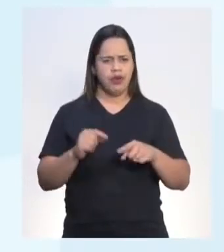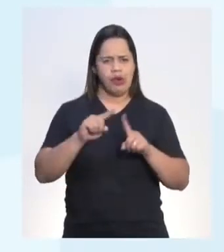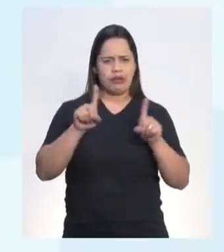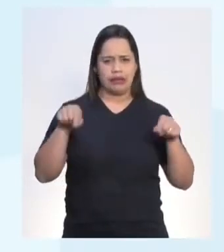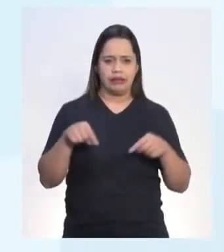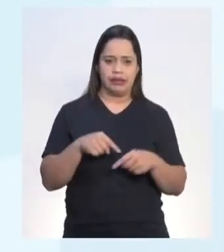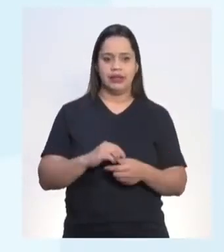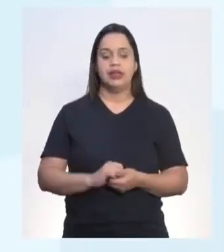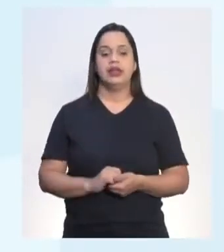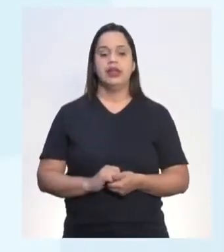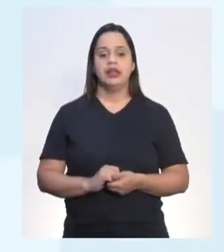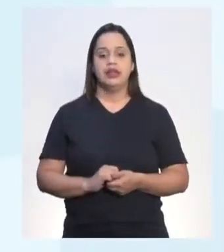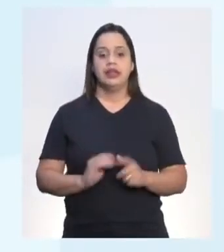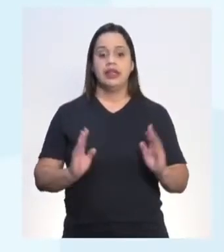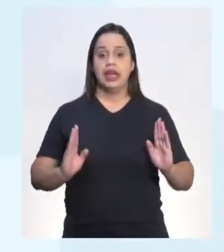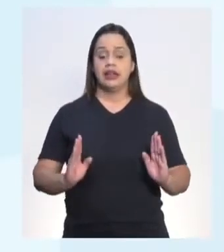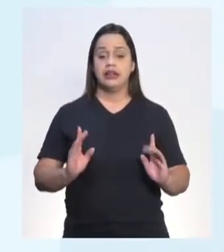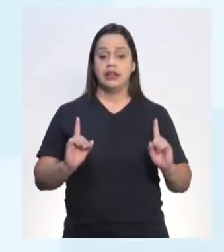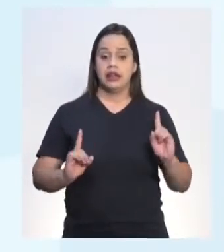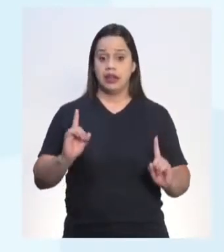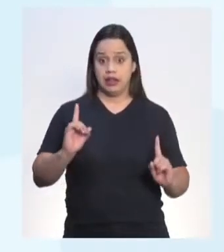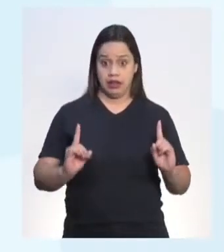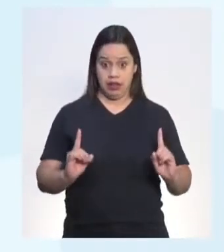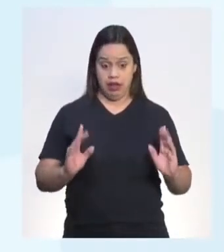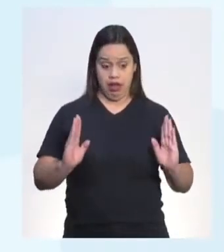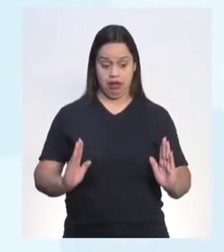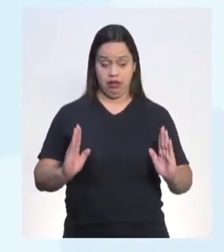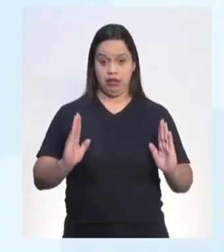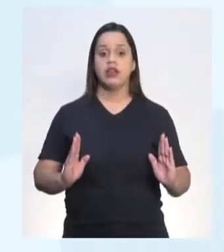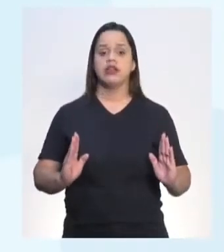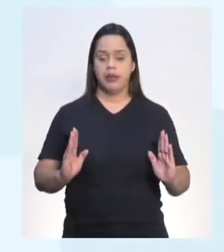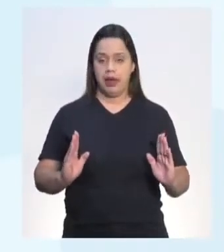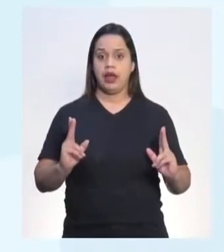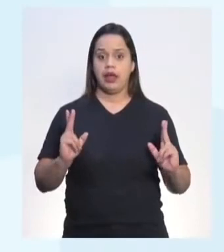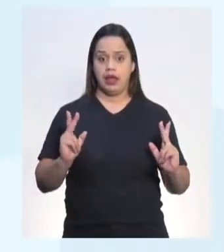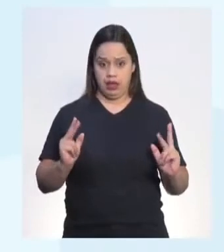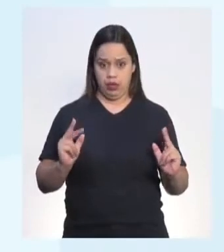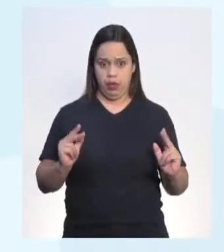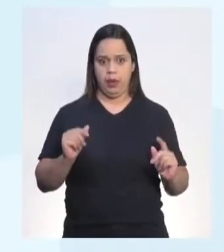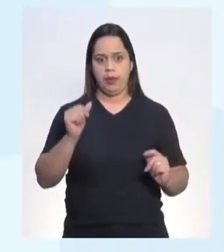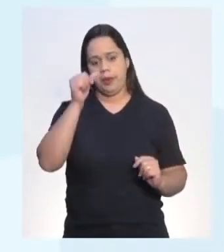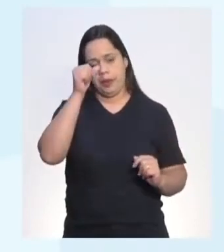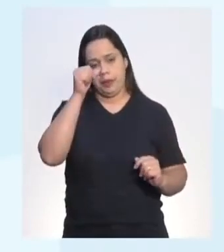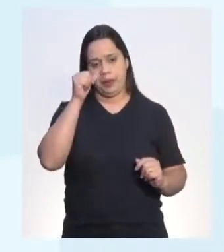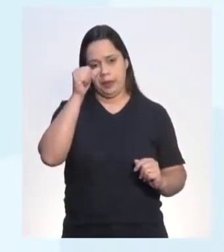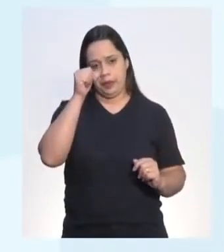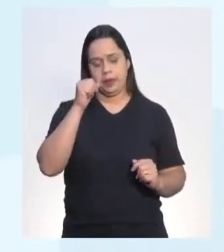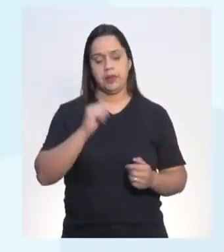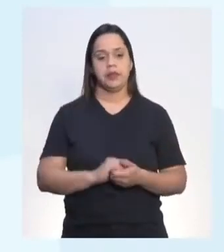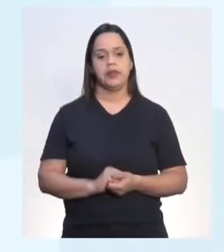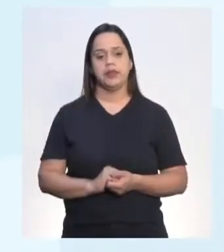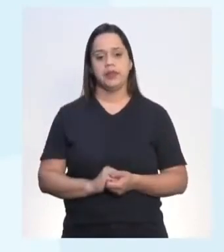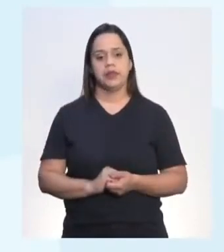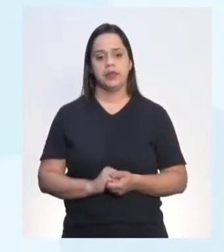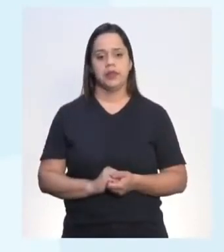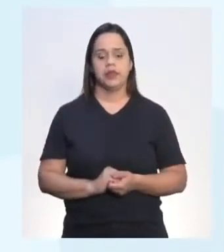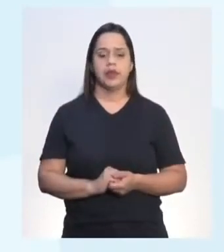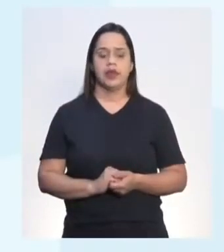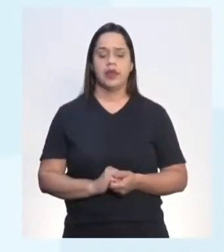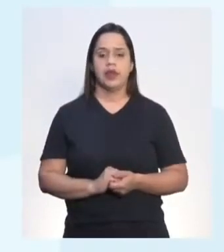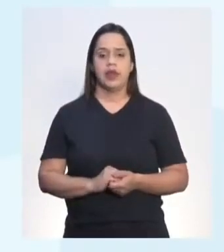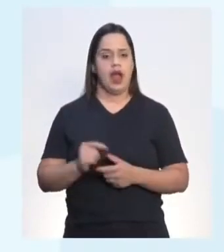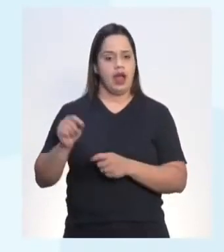bom. E este lado direito, ele é igual do lado esquerdo. Vou escrever de lado aqui também. 3 que multiplica